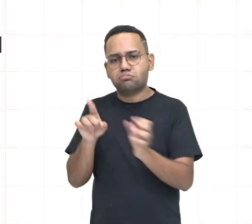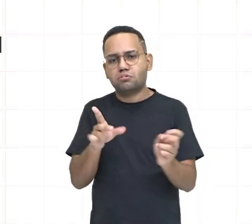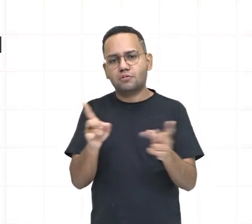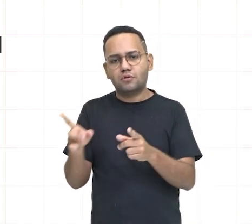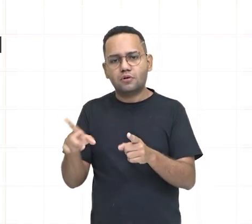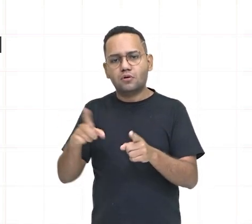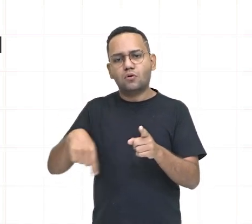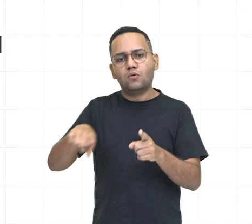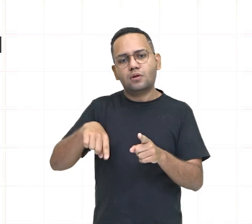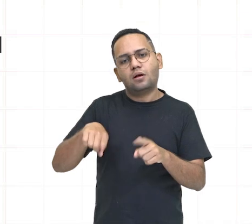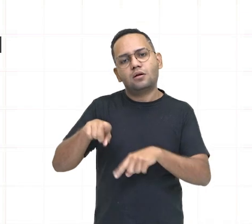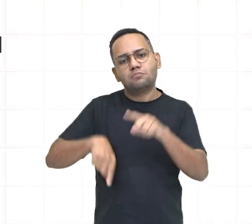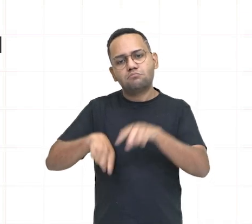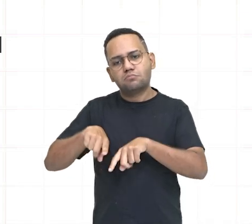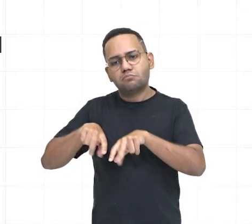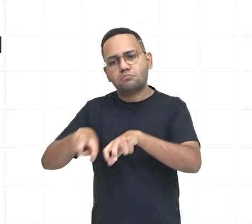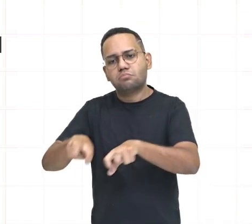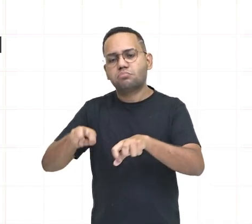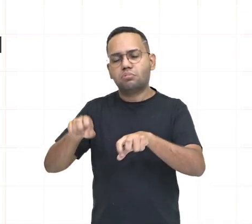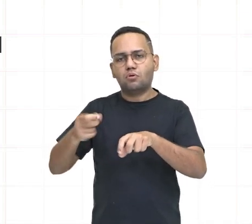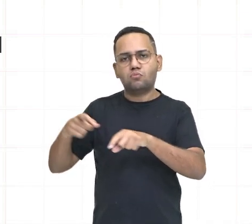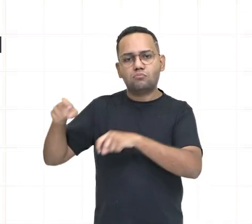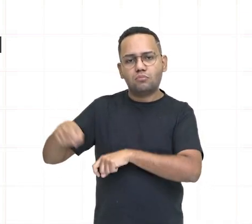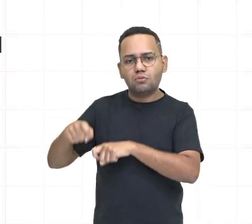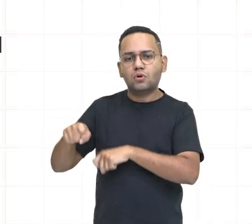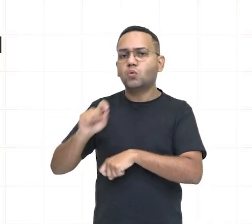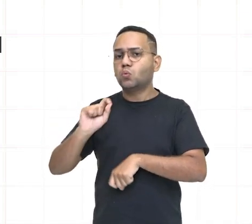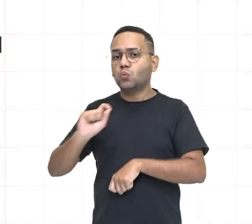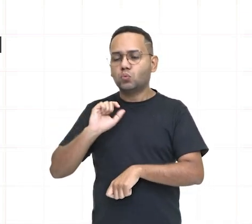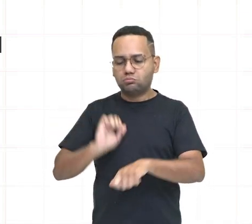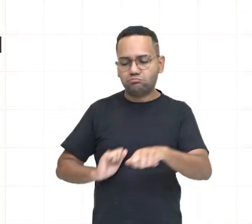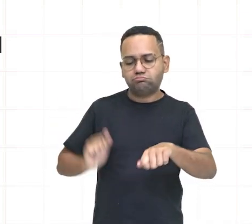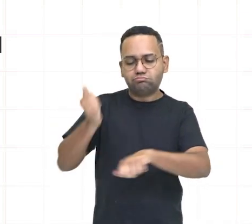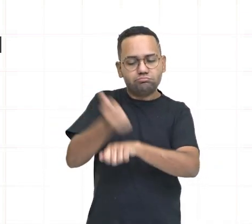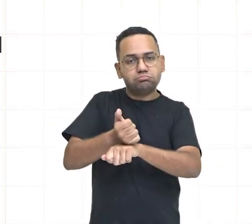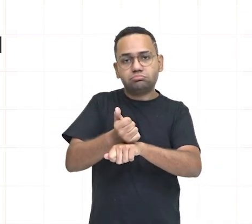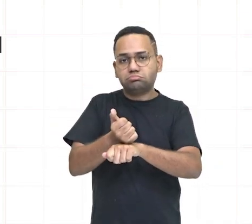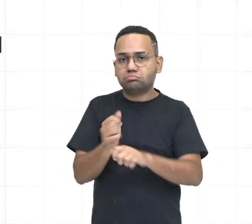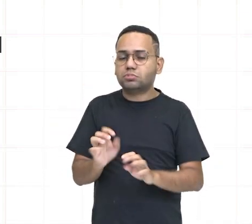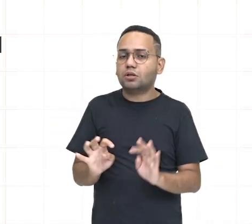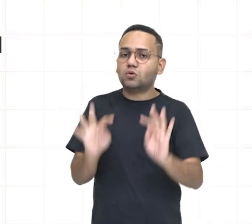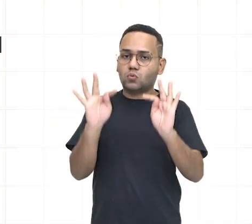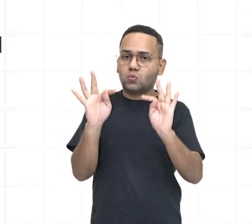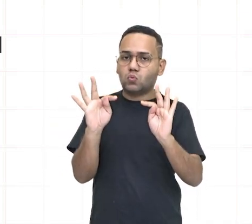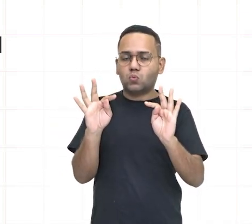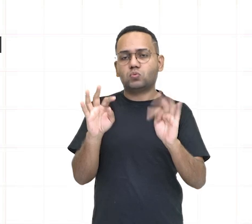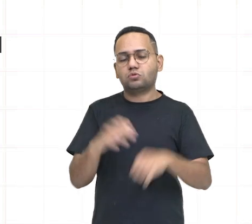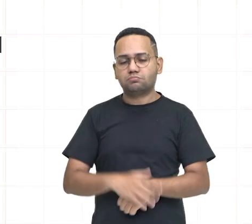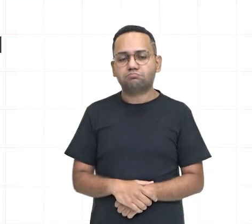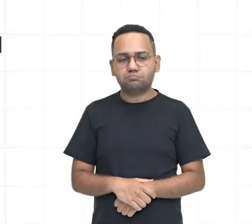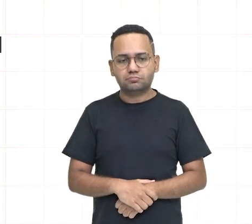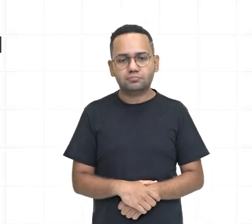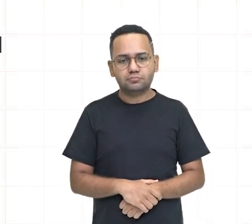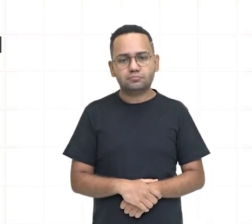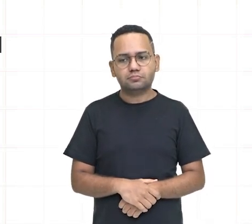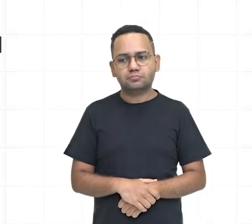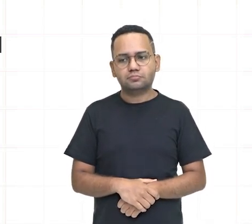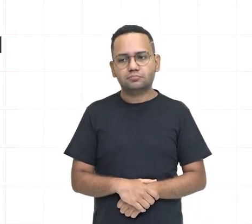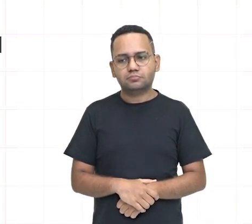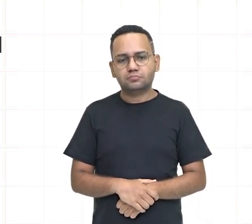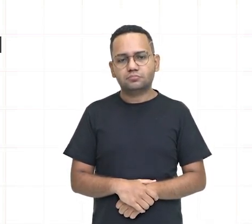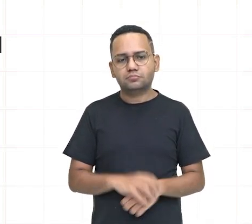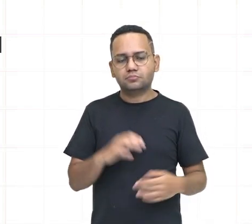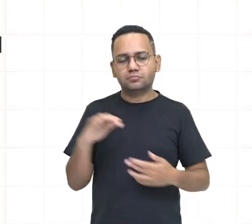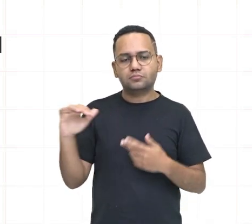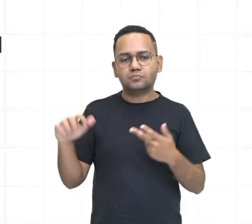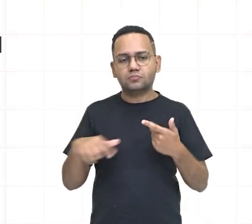trabalho por conta do avanço da tecnologia que substitui vários trabalhadores. Possibilita a criação de vagas em outros setores